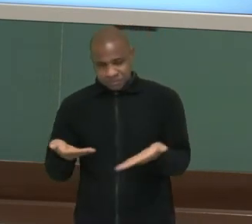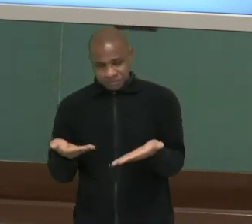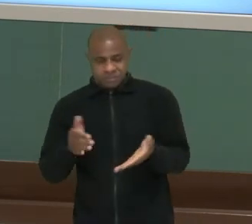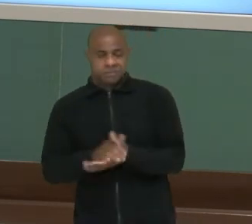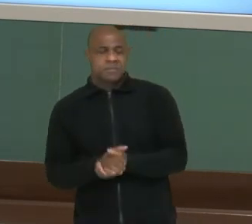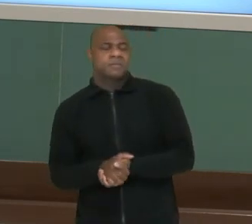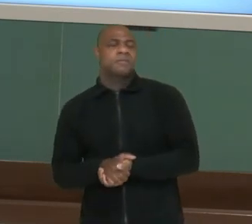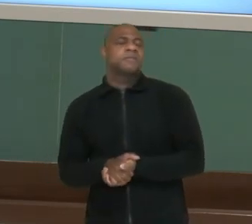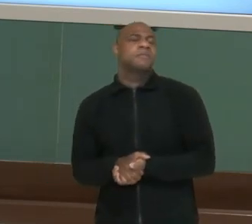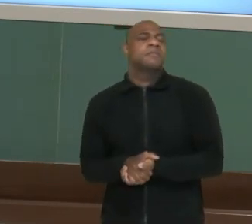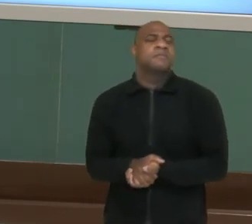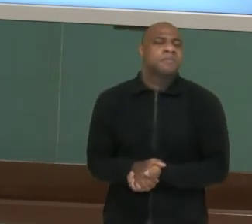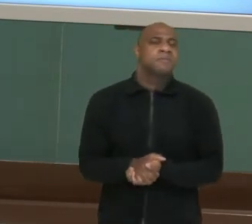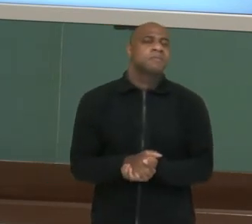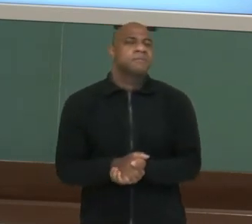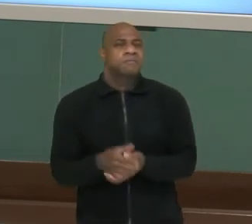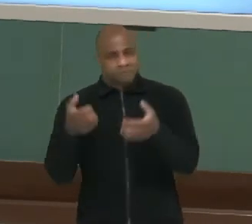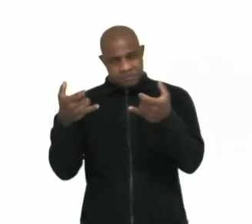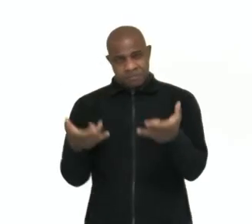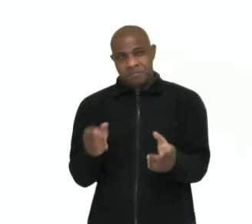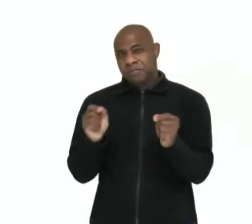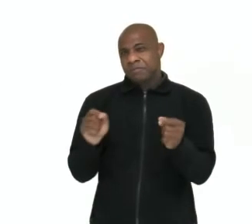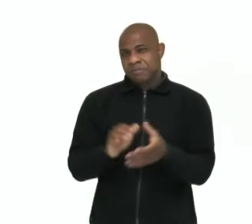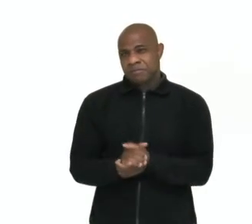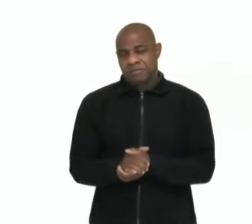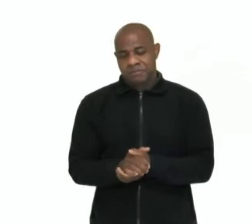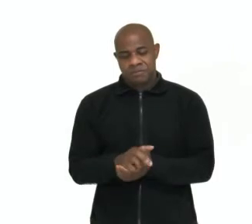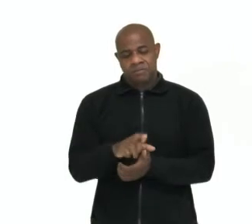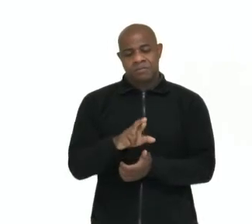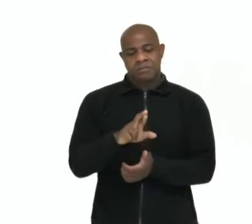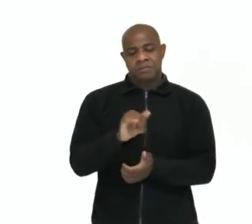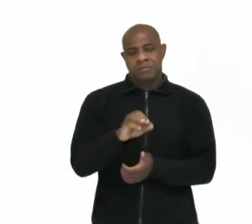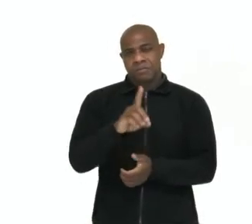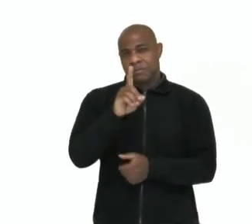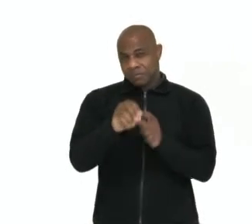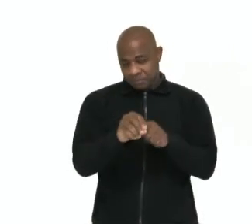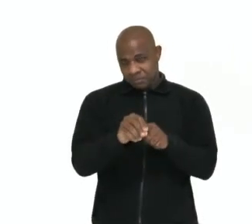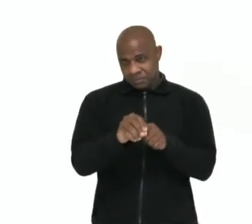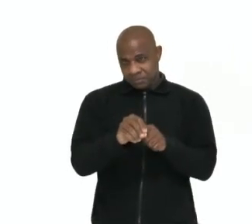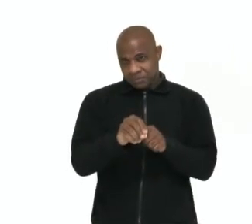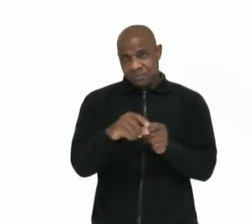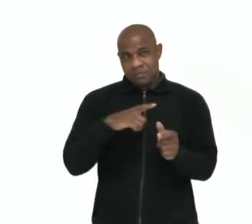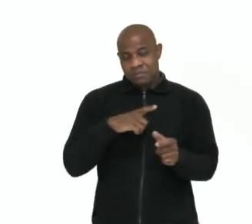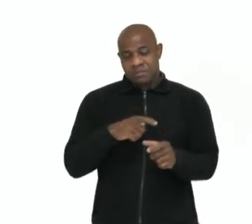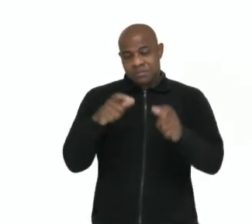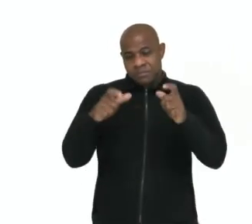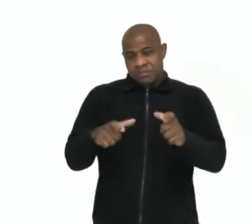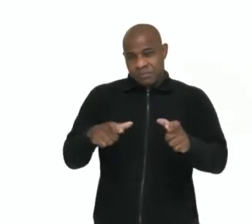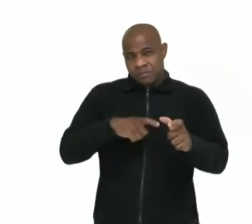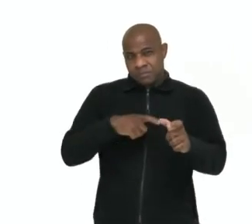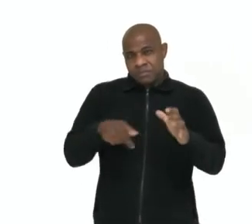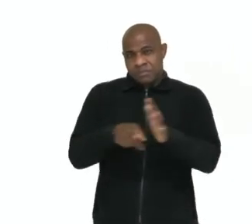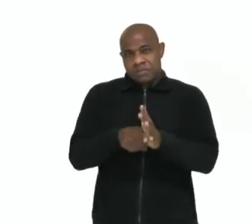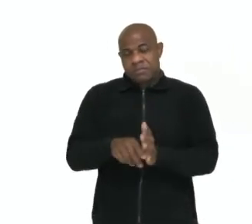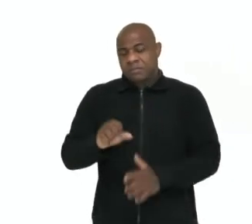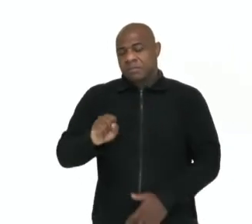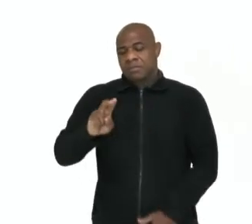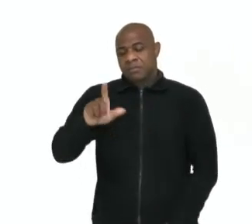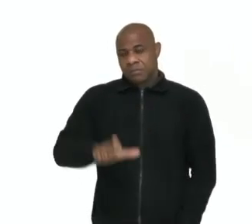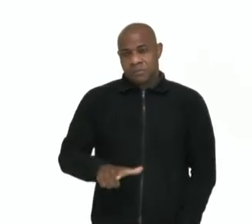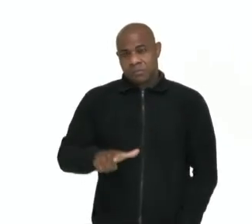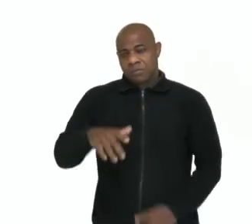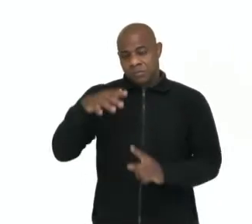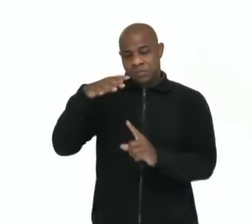fazer agora. Olha o que ele fala. A Rádio Jandaia FM, localizada no município de Jandaia do Sul, do norte do